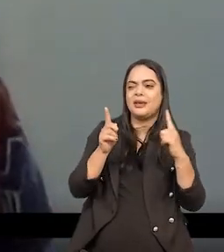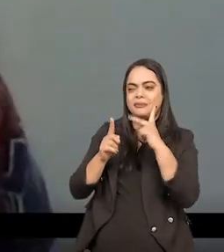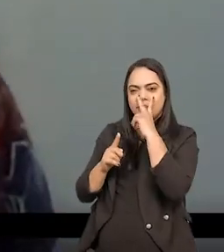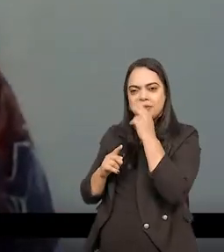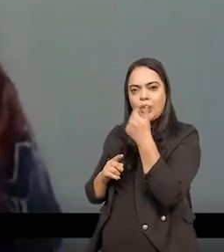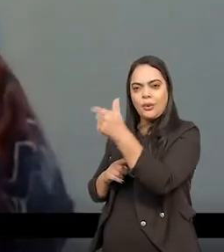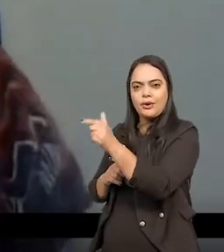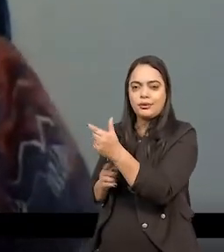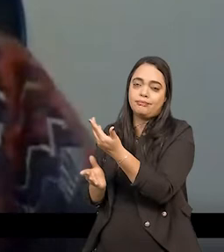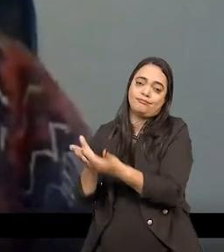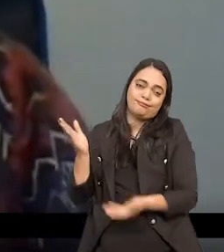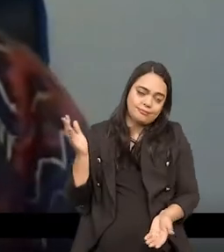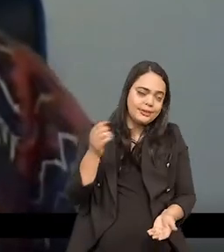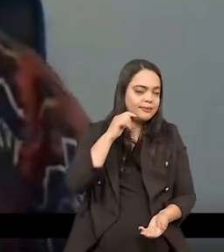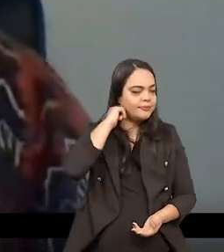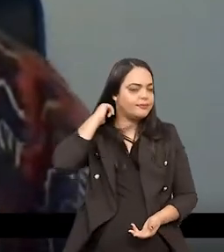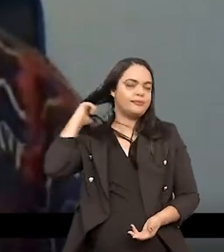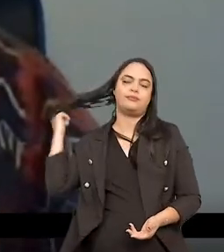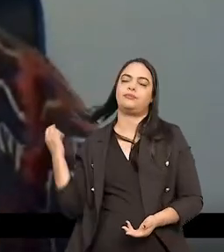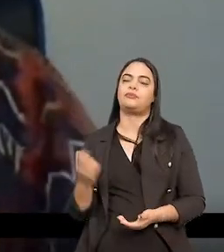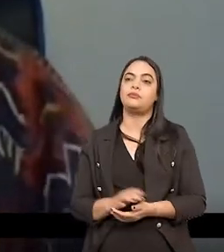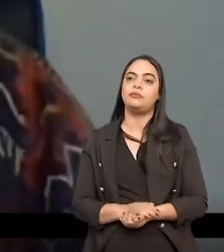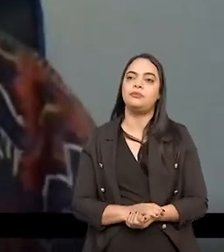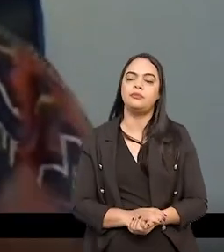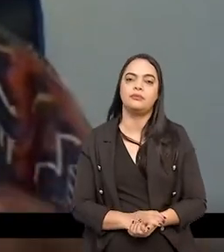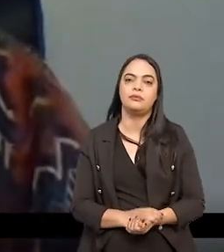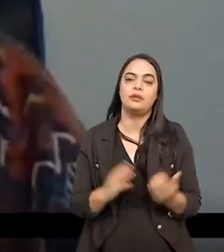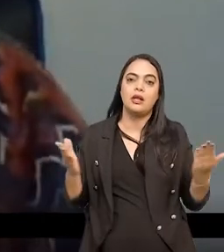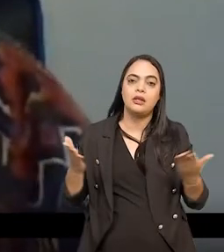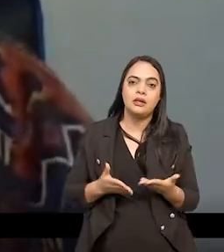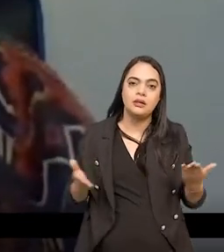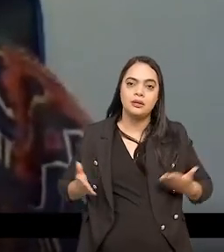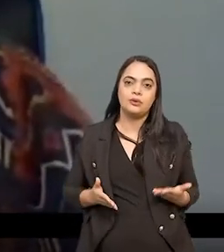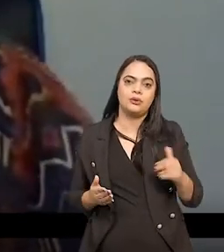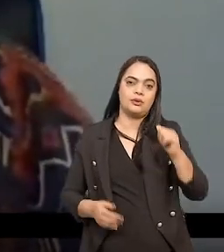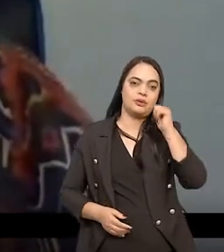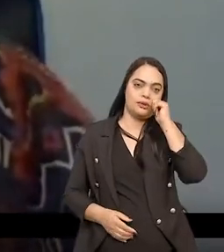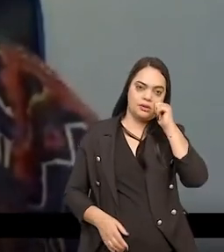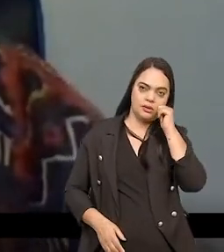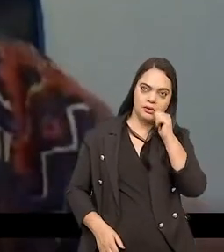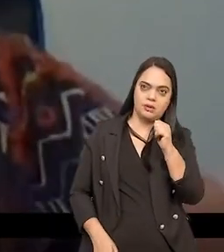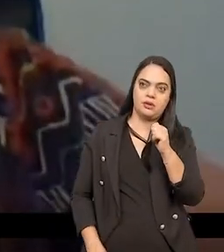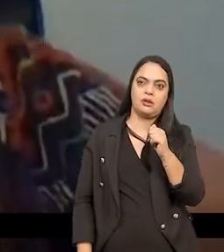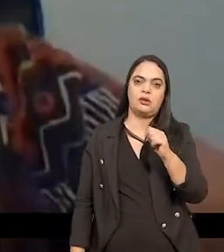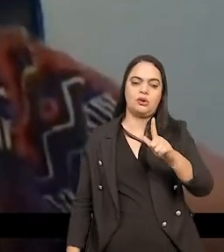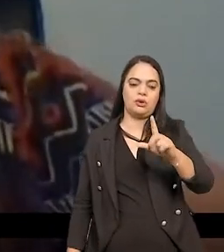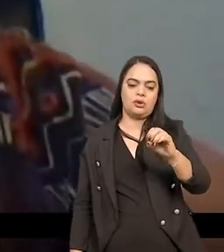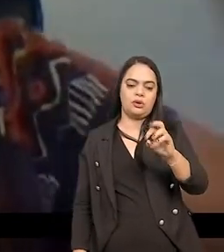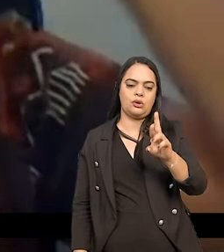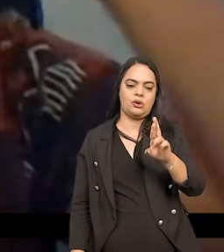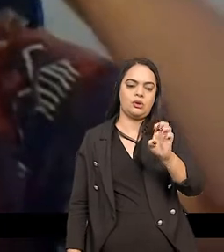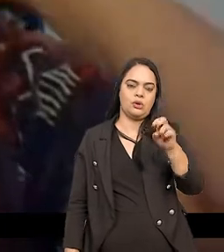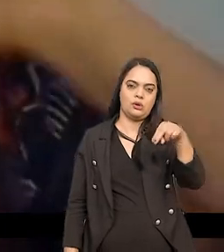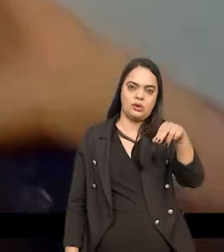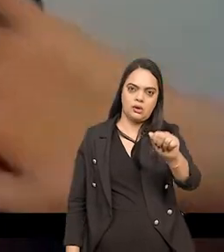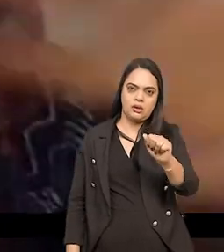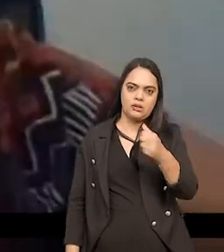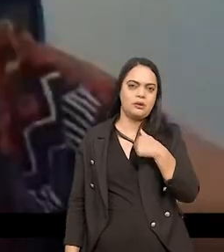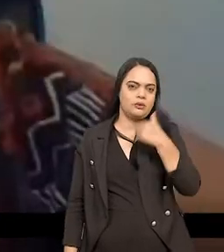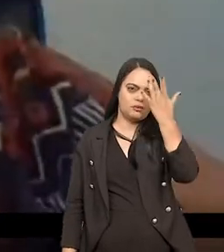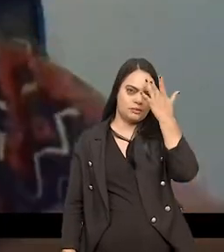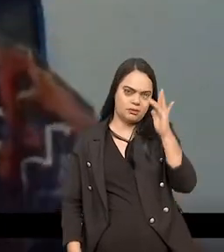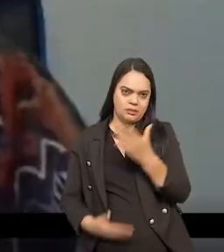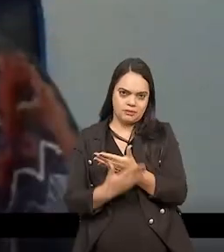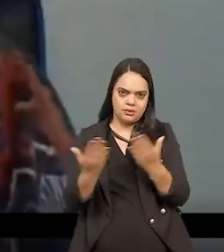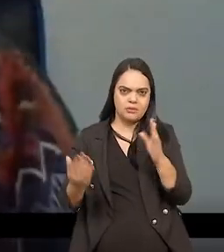retrocede lá, né? E com essa presença agora, mesmo a questão da Lorena, que morreu porque foi, não sei se vocês acompanharam, uma